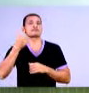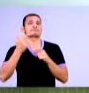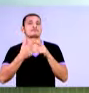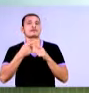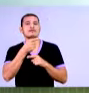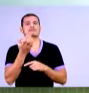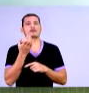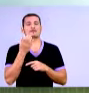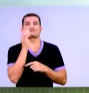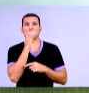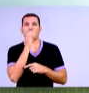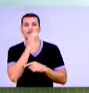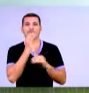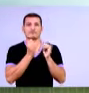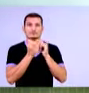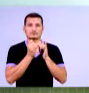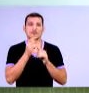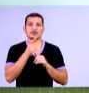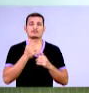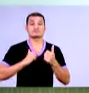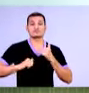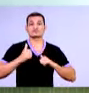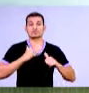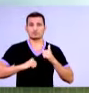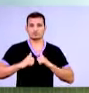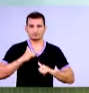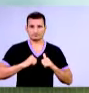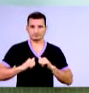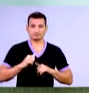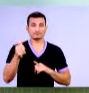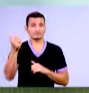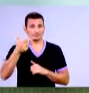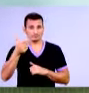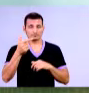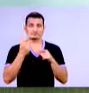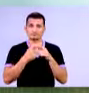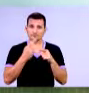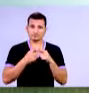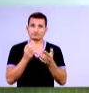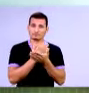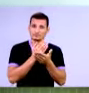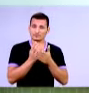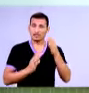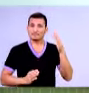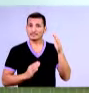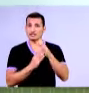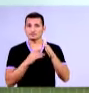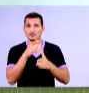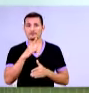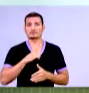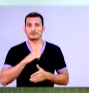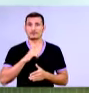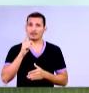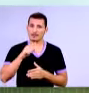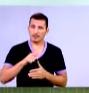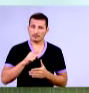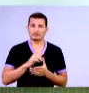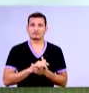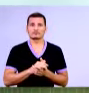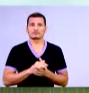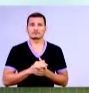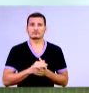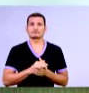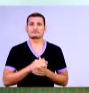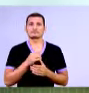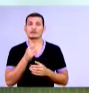forma rápida, ele anseia por isso. Né? Segundo porque algumas das limitações que ele tem força ele